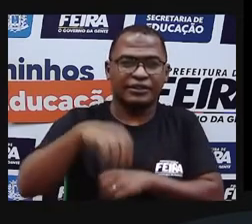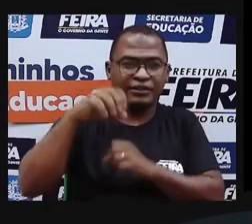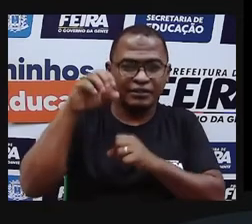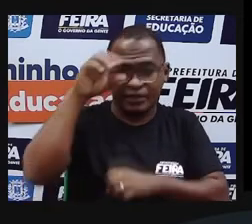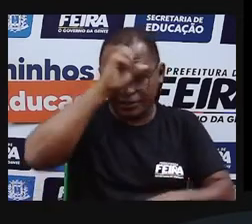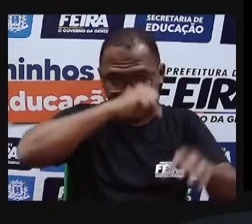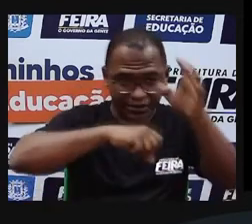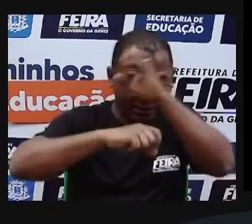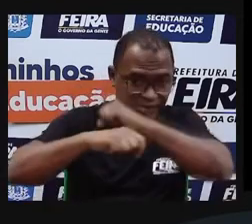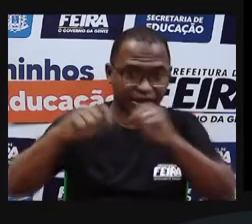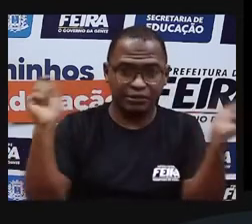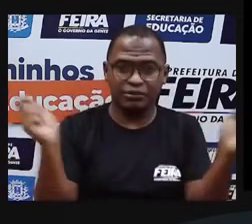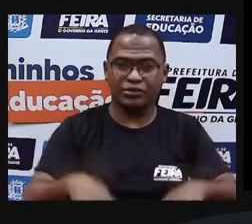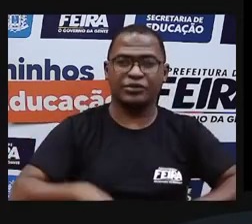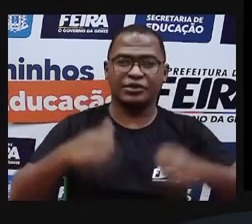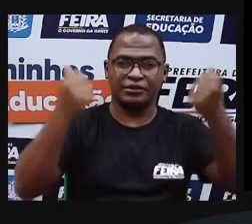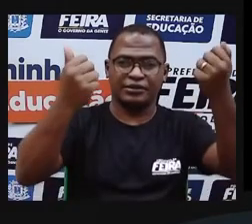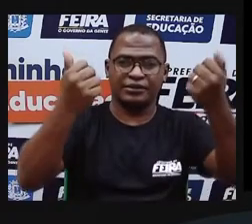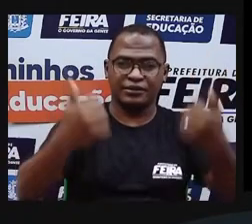muito.